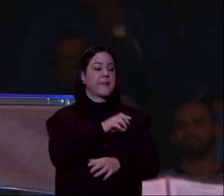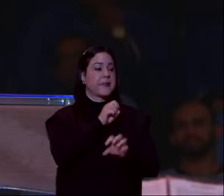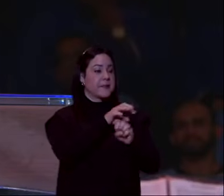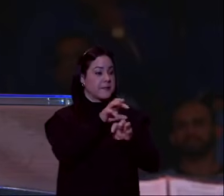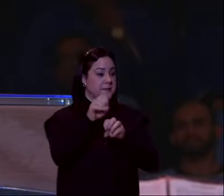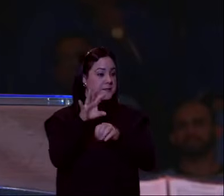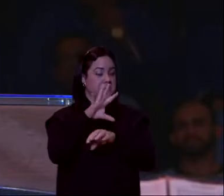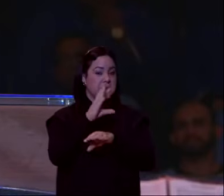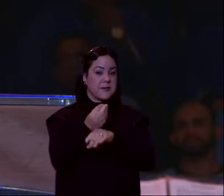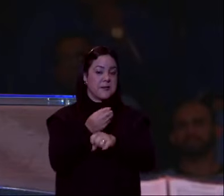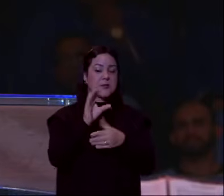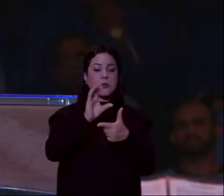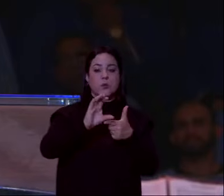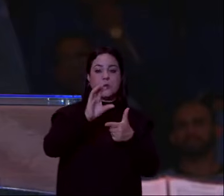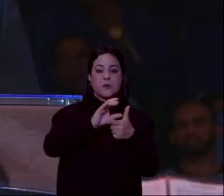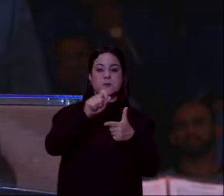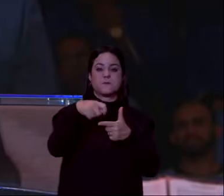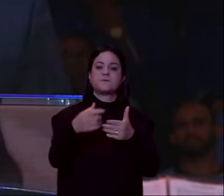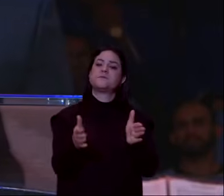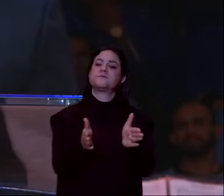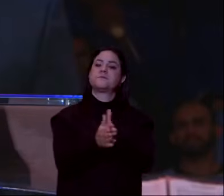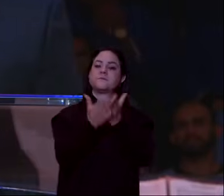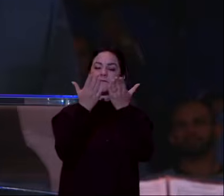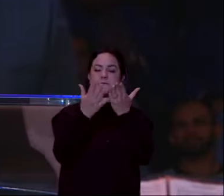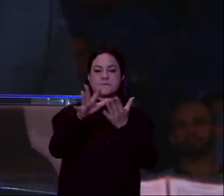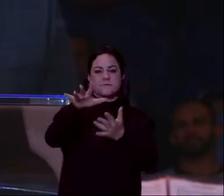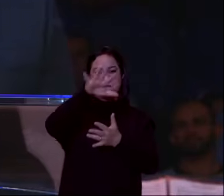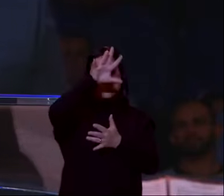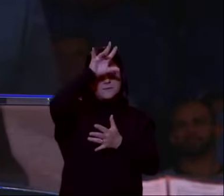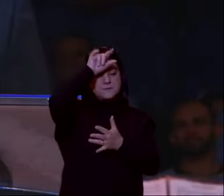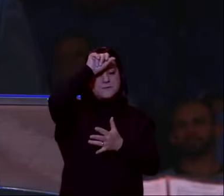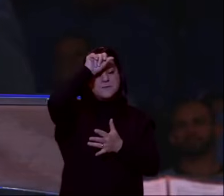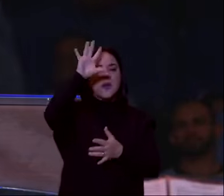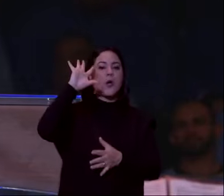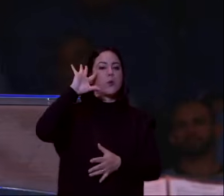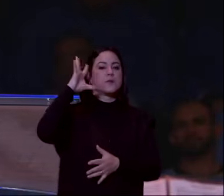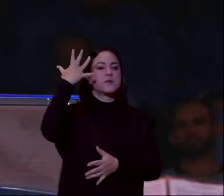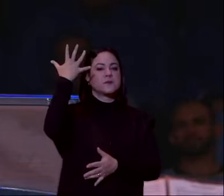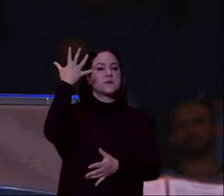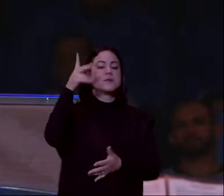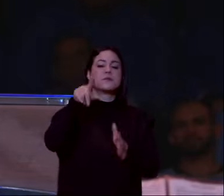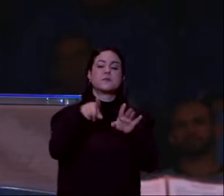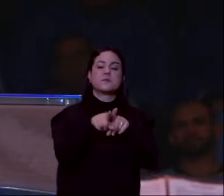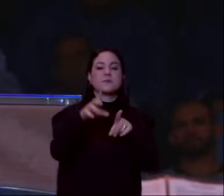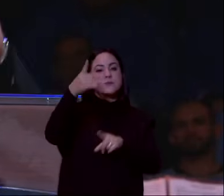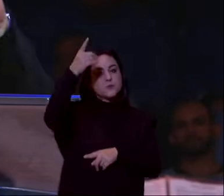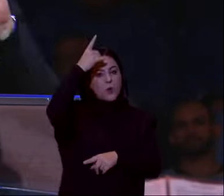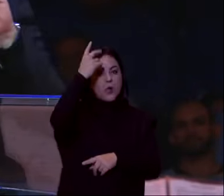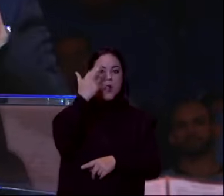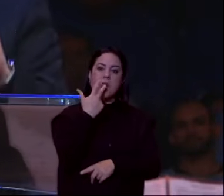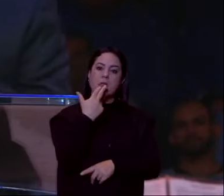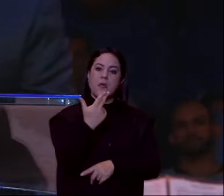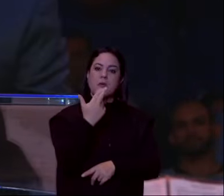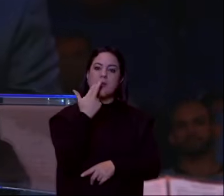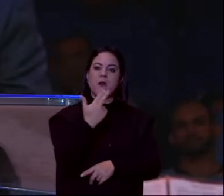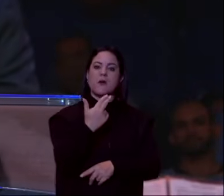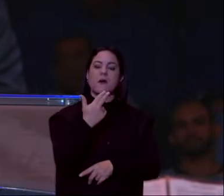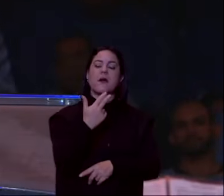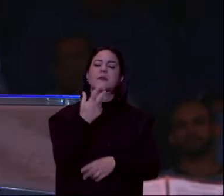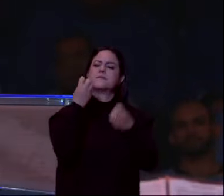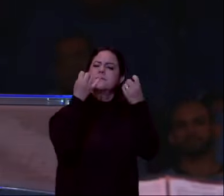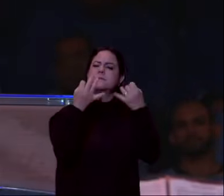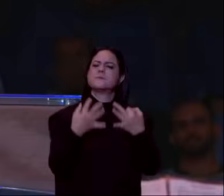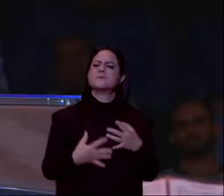a igreja de Corinto sobre o milagre de Pentecostes e também sobre o dom de línguas, ele explicou o